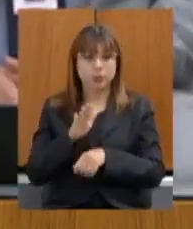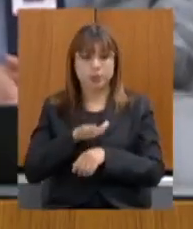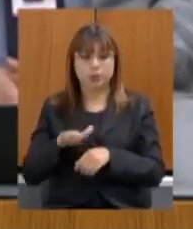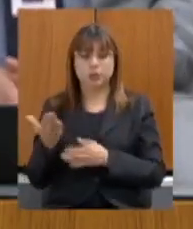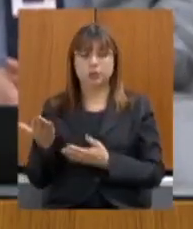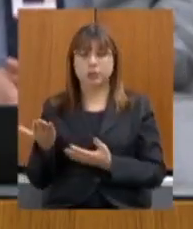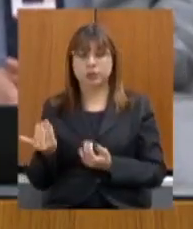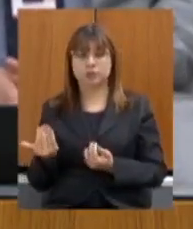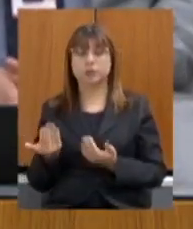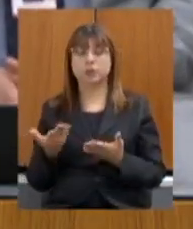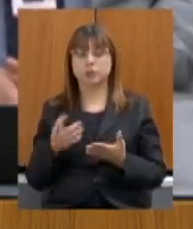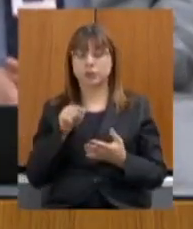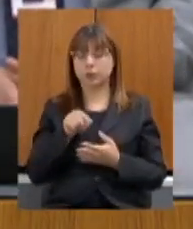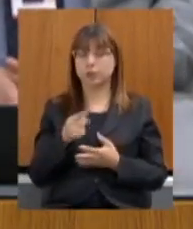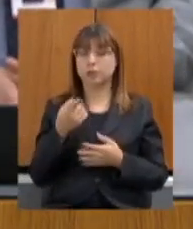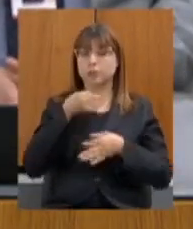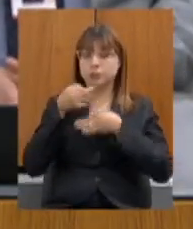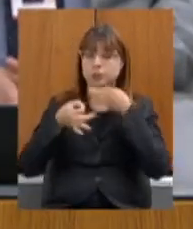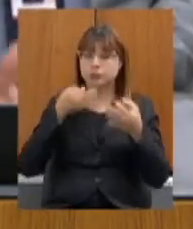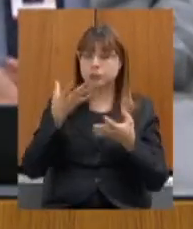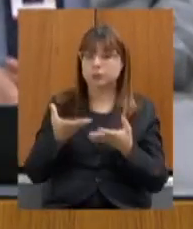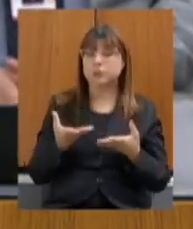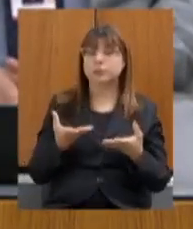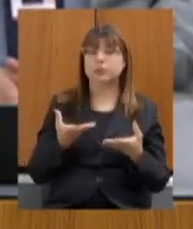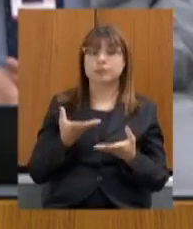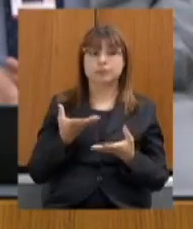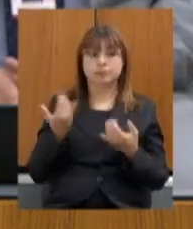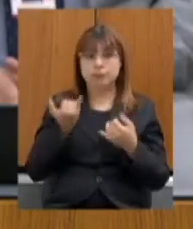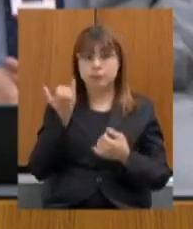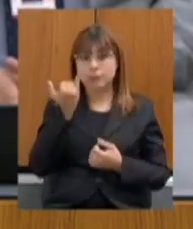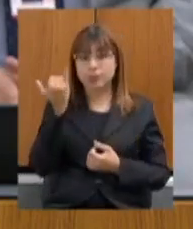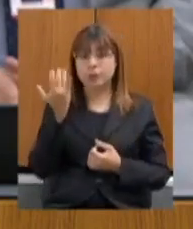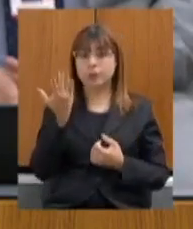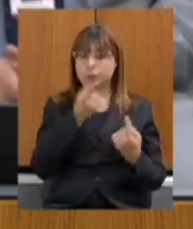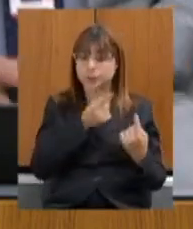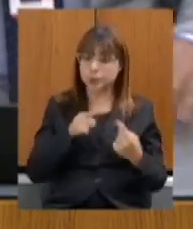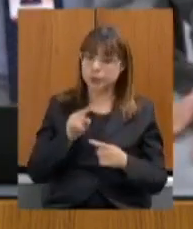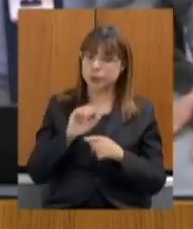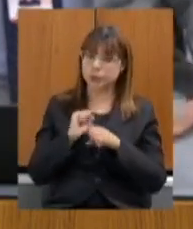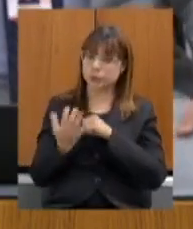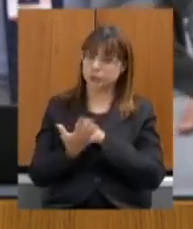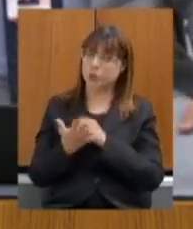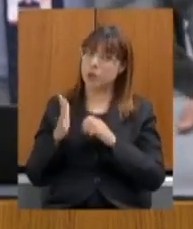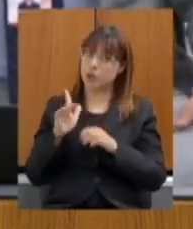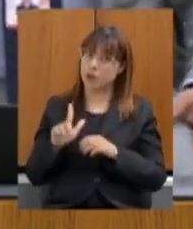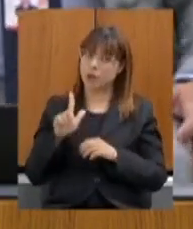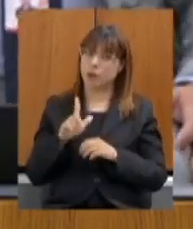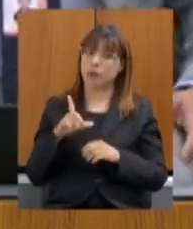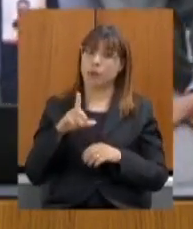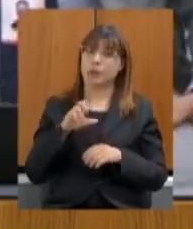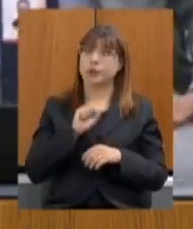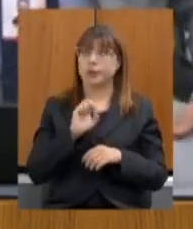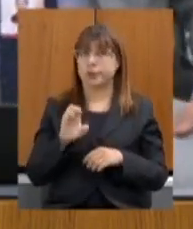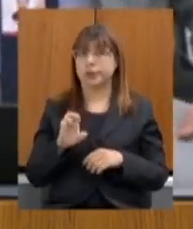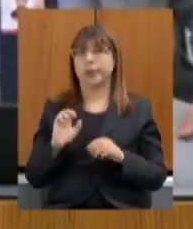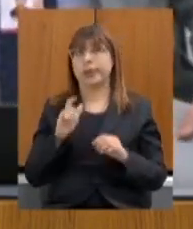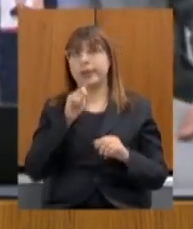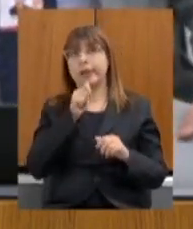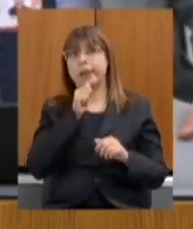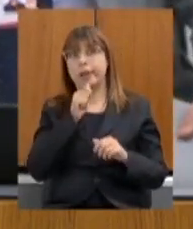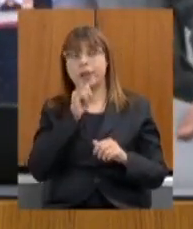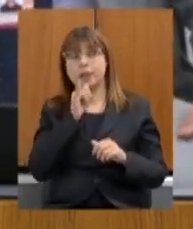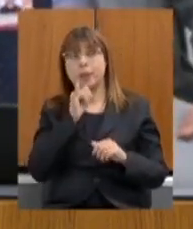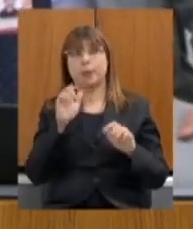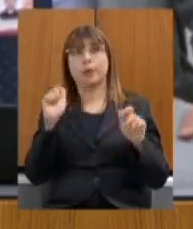uma certa maneira, essas emendas vão no enfrentamento à pandemia. Eu entendo que emendas que causam aglomeração, festivais,